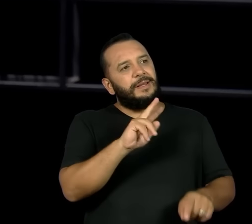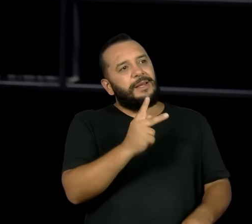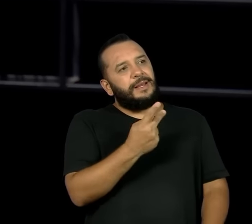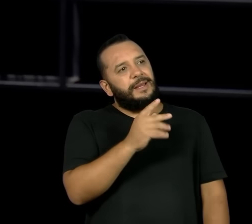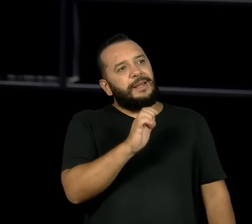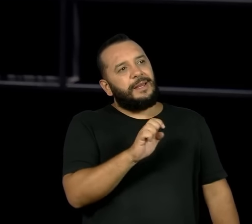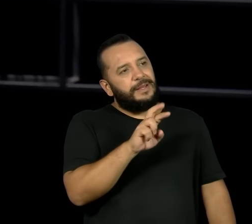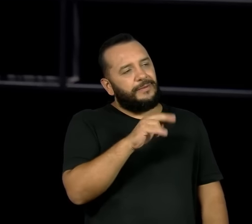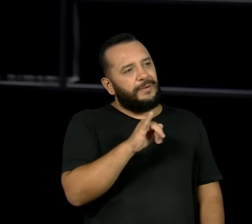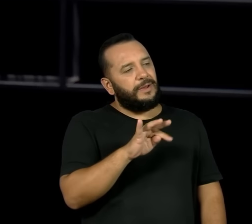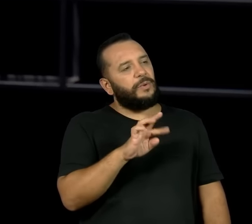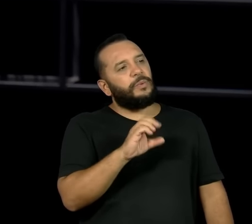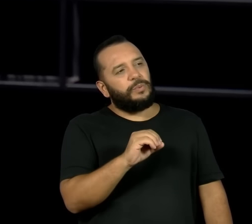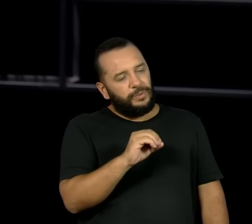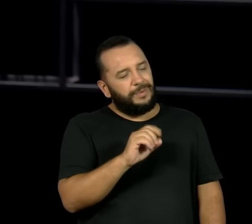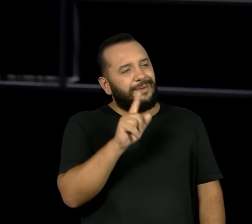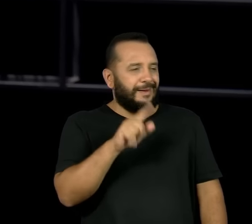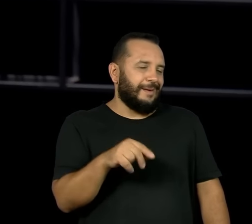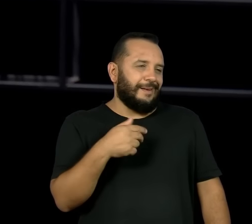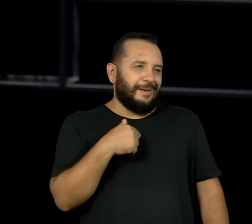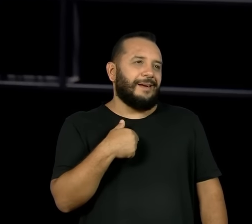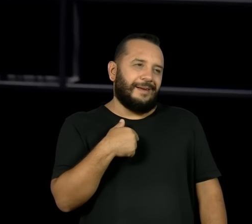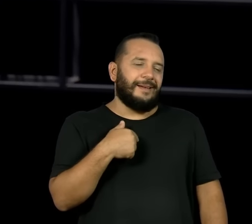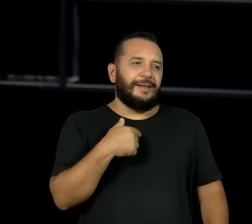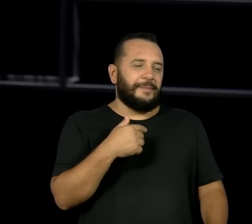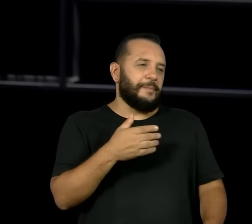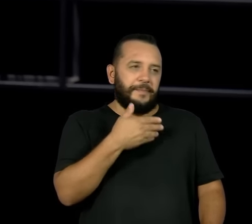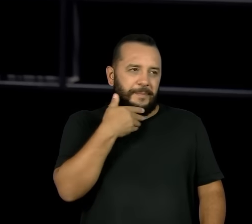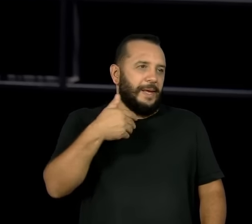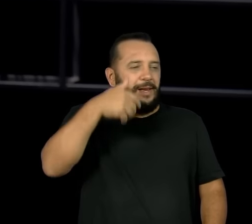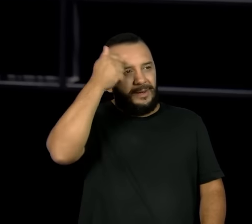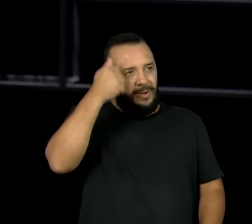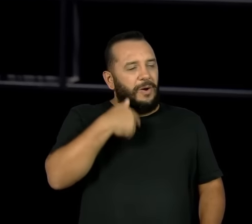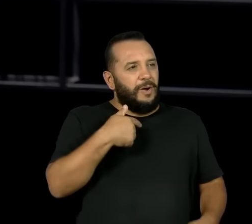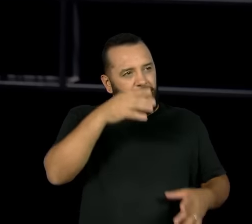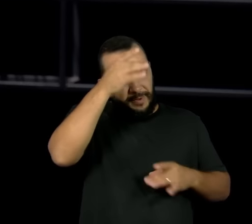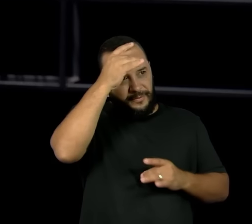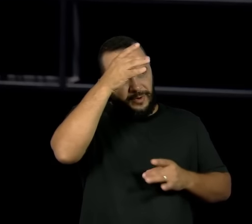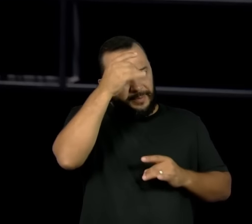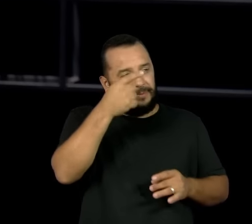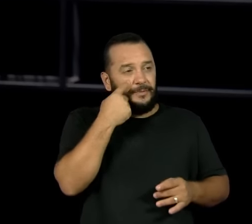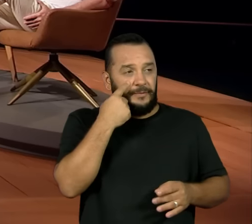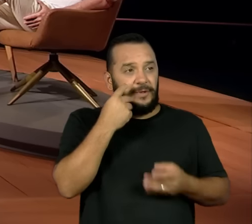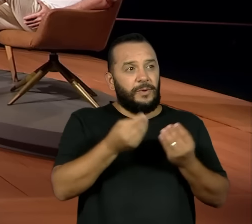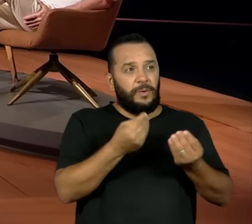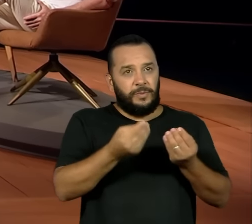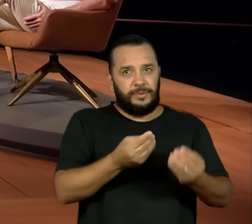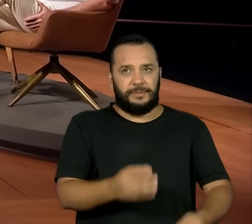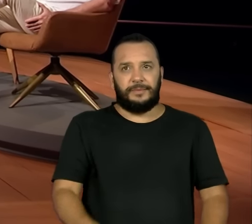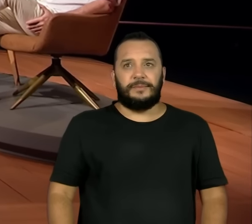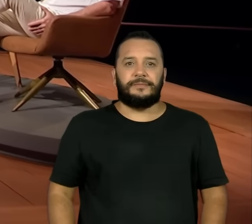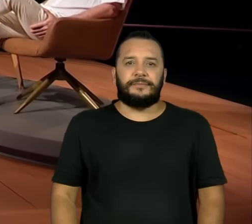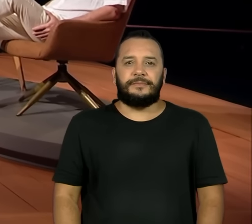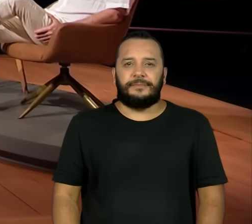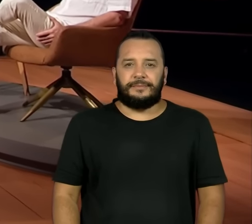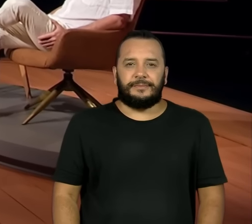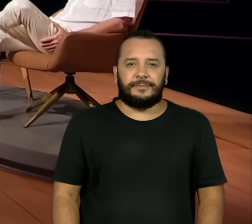personagens que você considera aí uma das suas melhores interpretações a gente preparou um quadro sobre ele olha